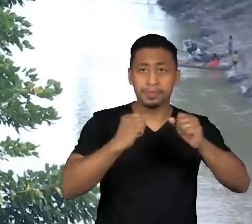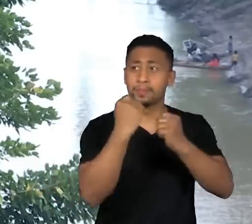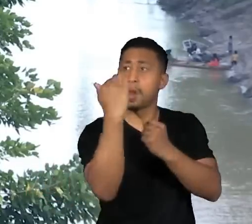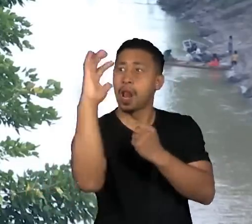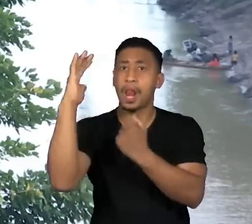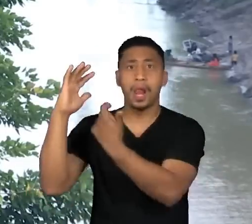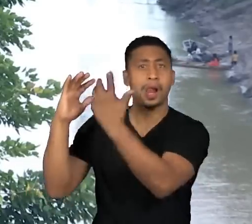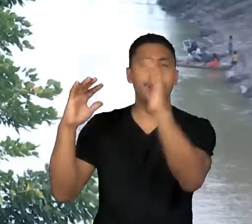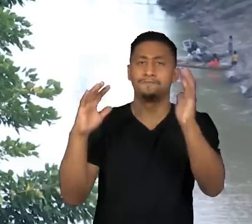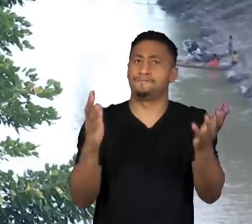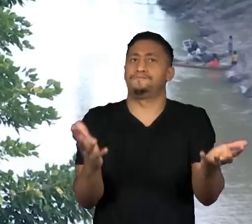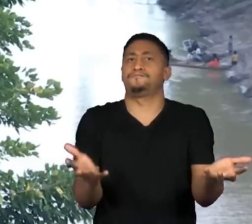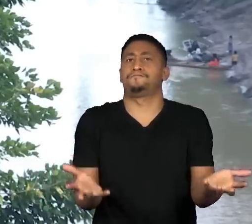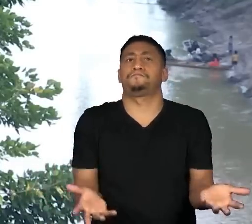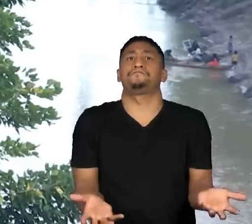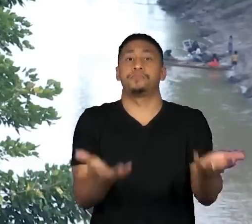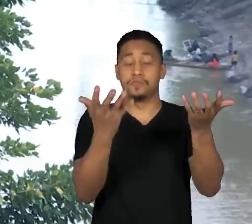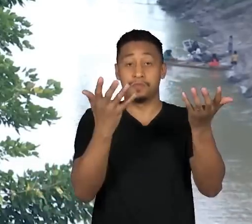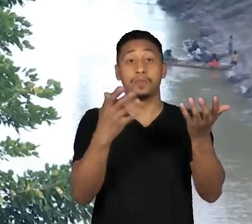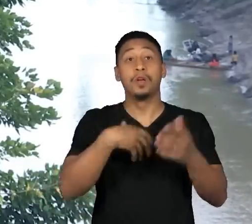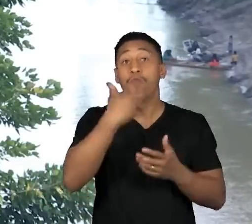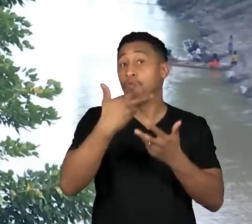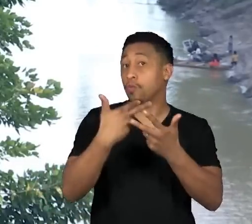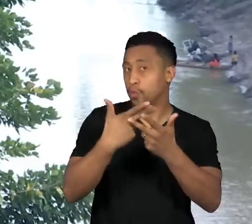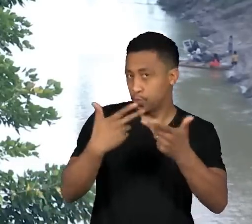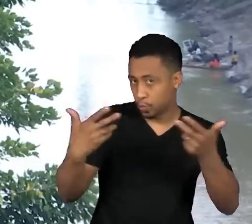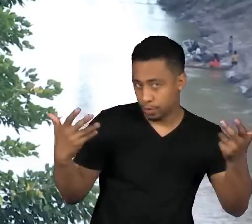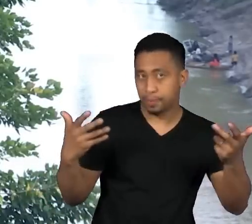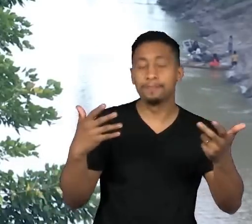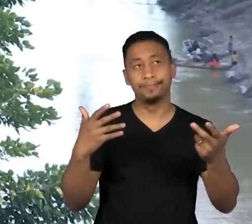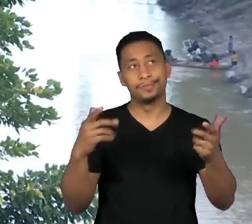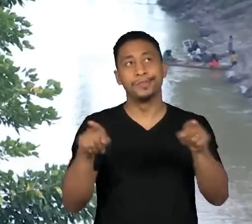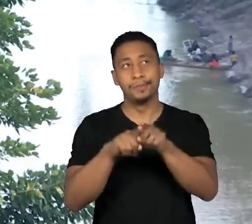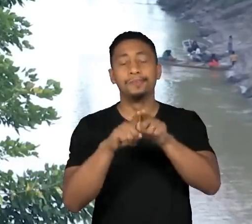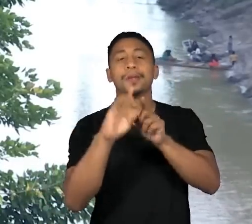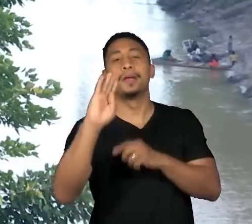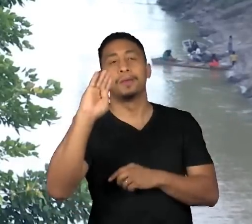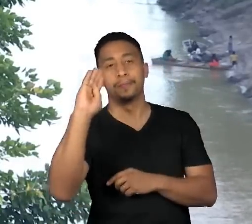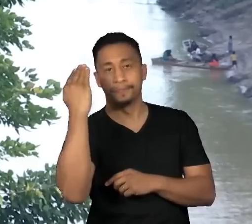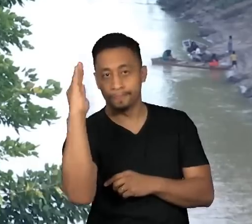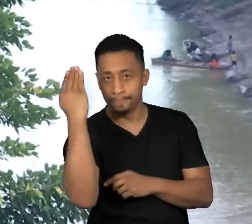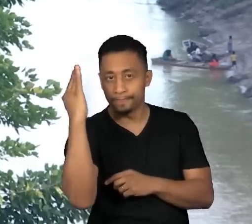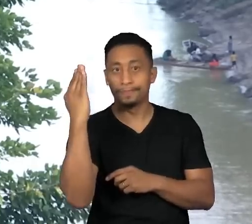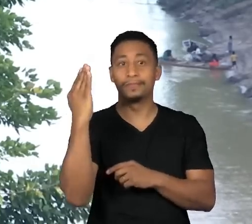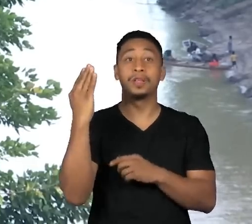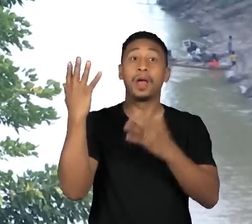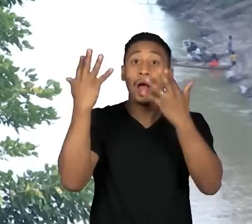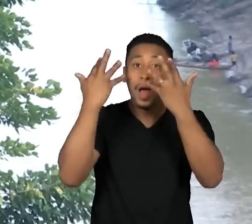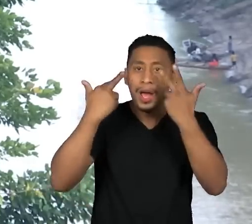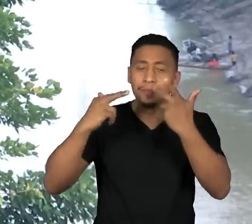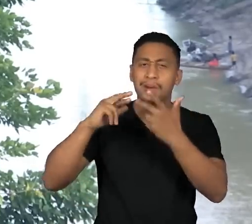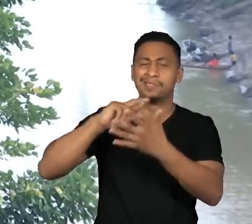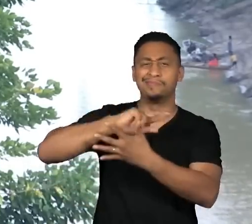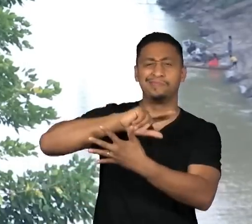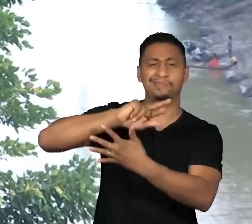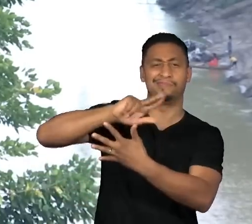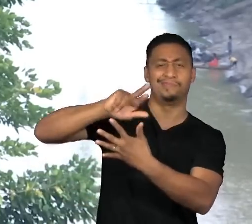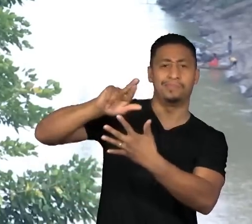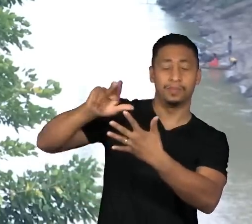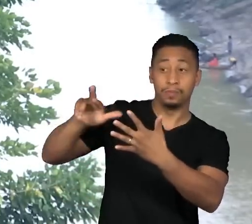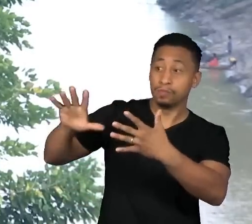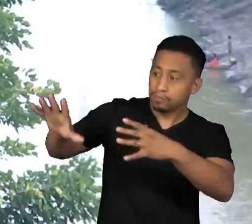olhar, que você traz mais frutas, você traz mais madeiras, você traz espécies que faz parte da tua